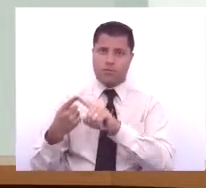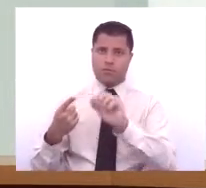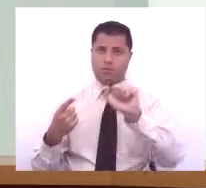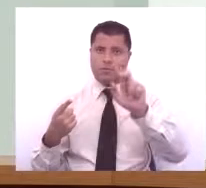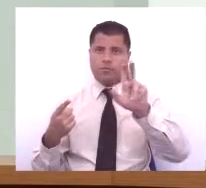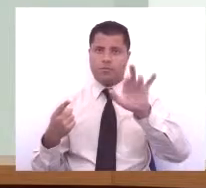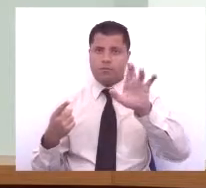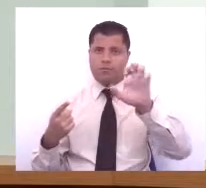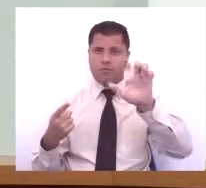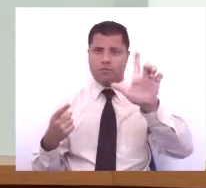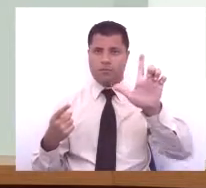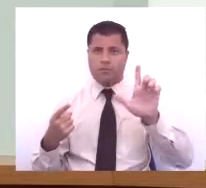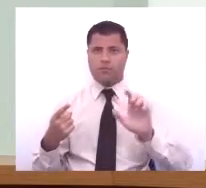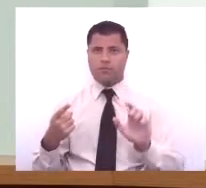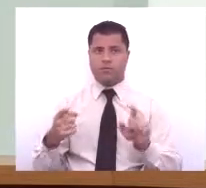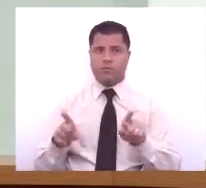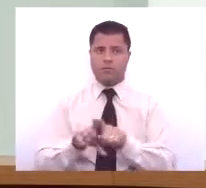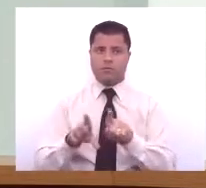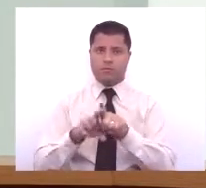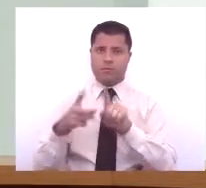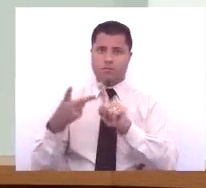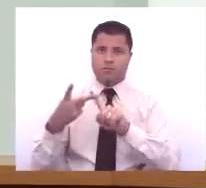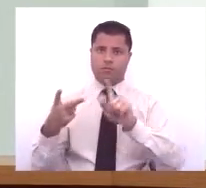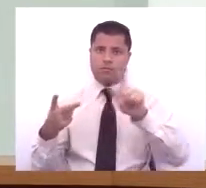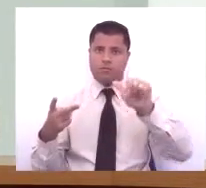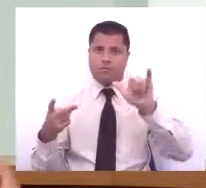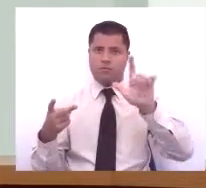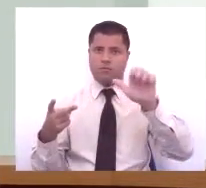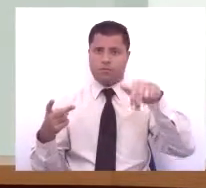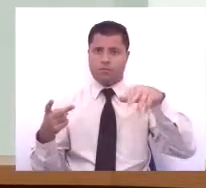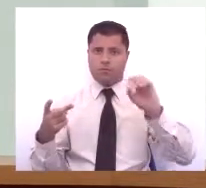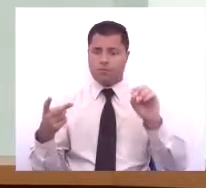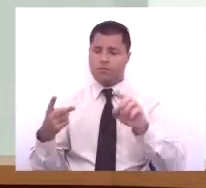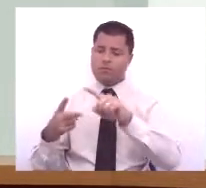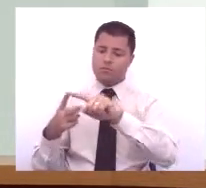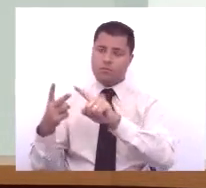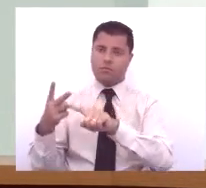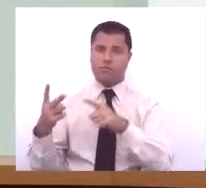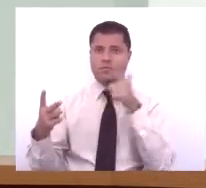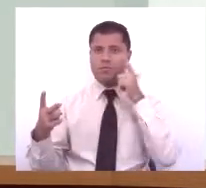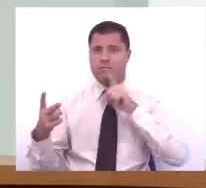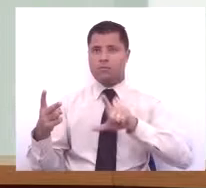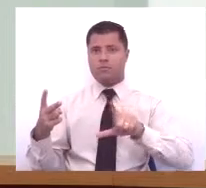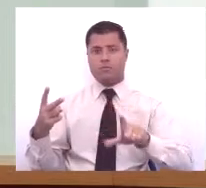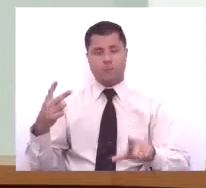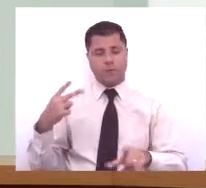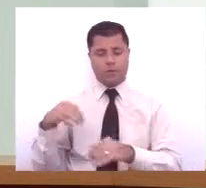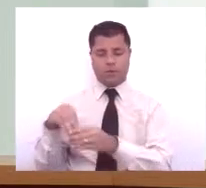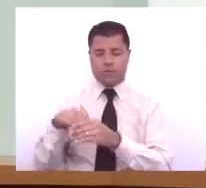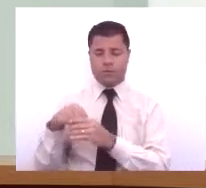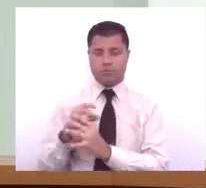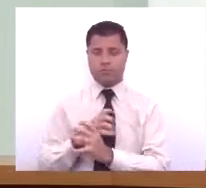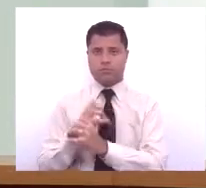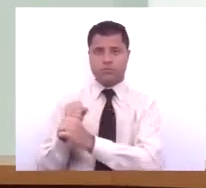Auriel e o nosso nobre colega Gileno por terem tido êxito aí nas suas candidaturas.